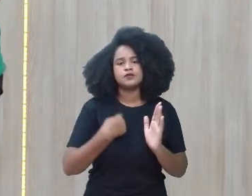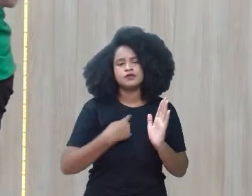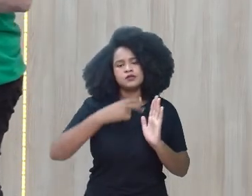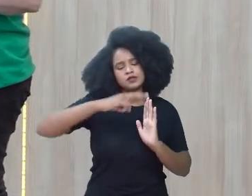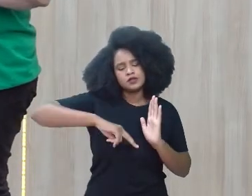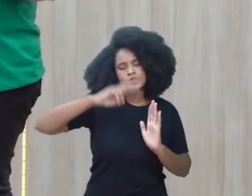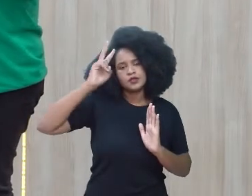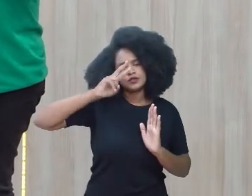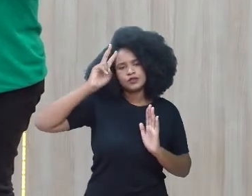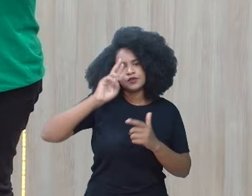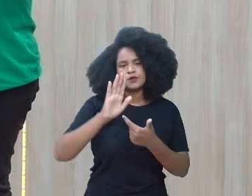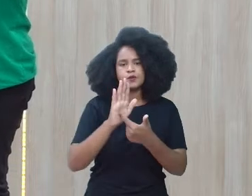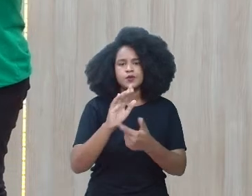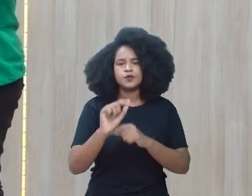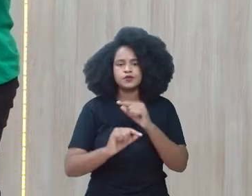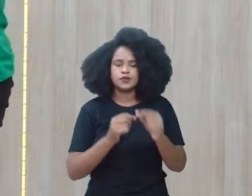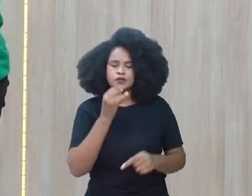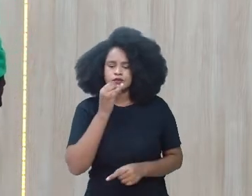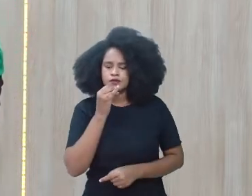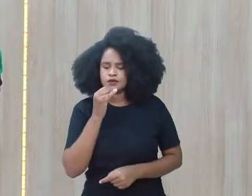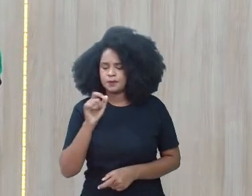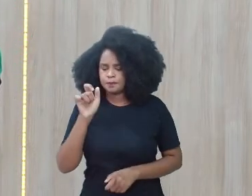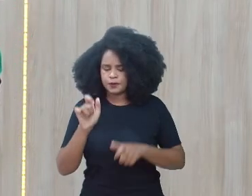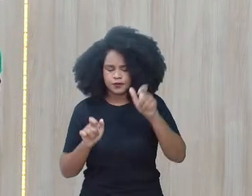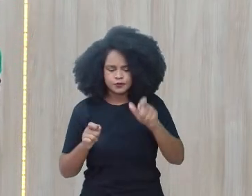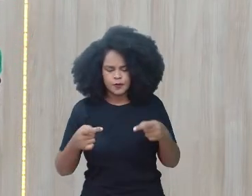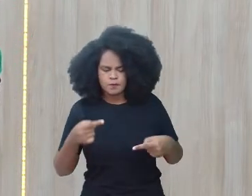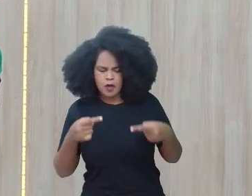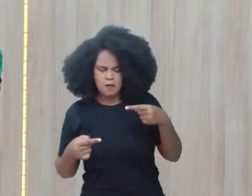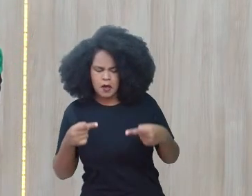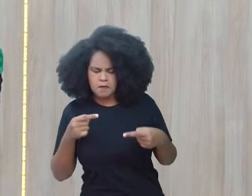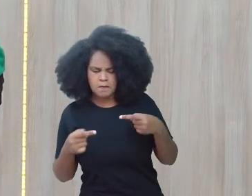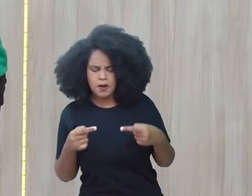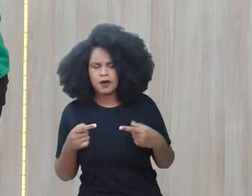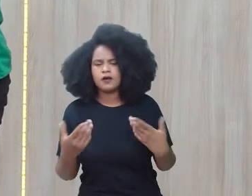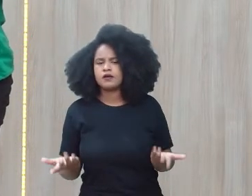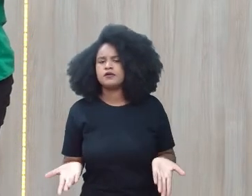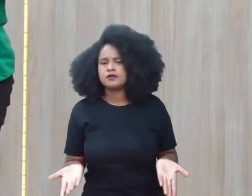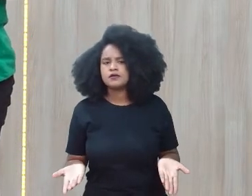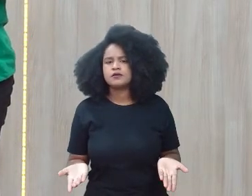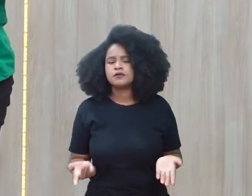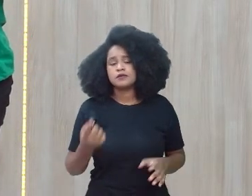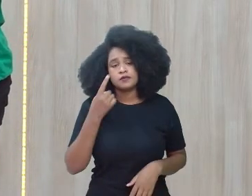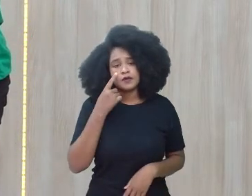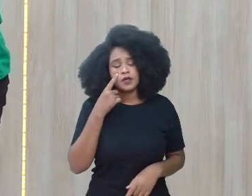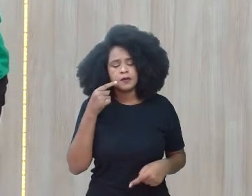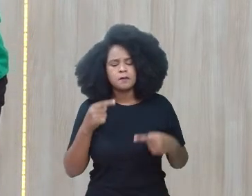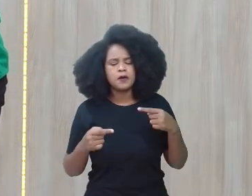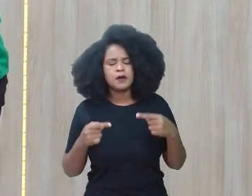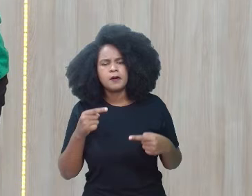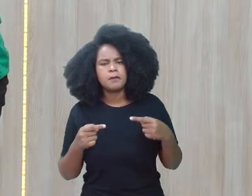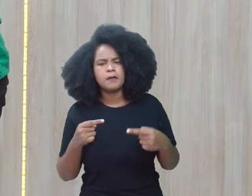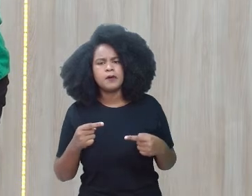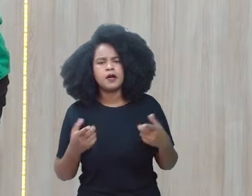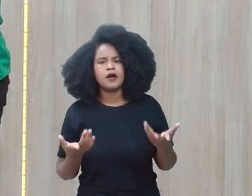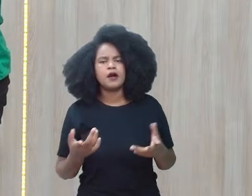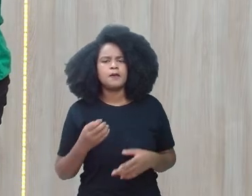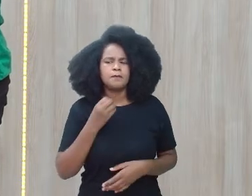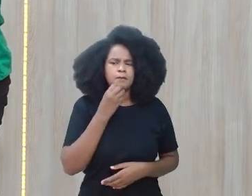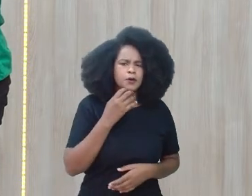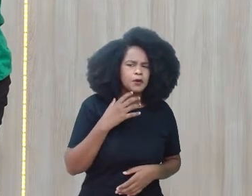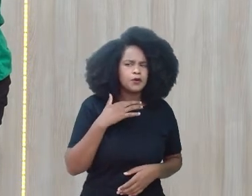fala, não é, da disputa, competitividade, e aí? Ser competitivo é algo